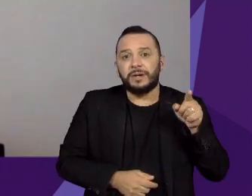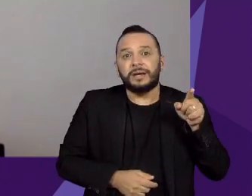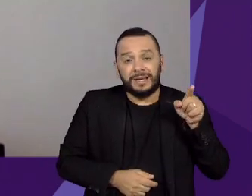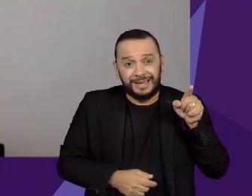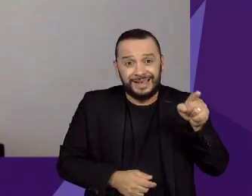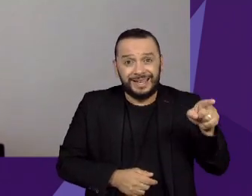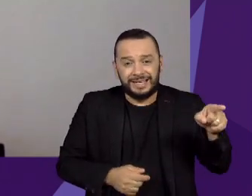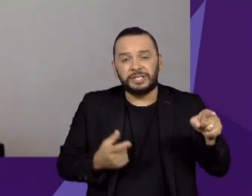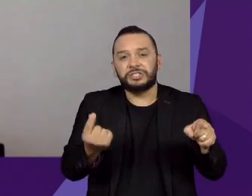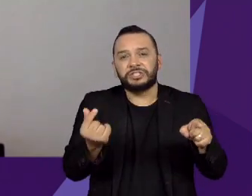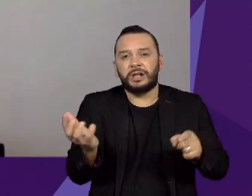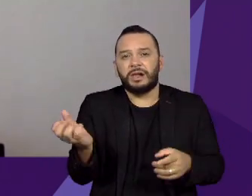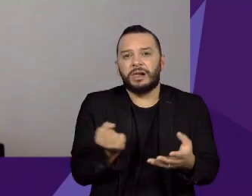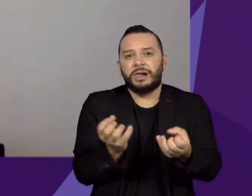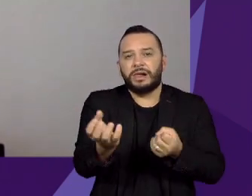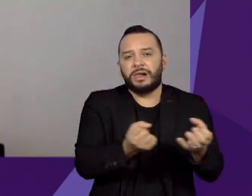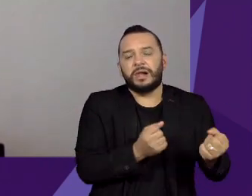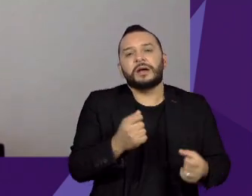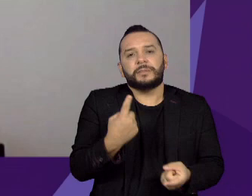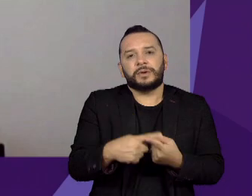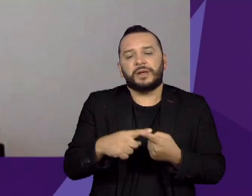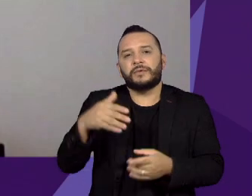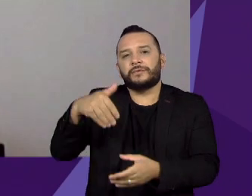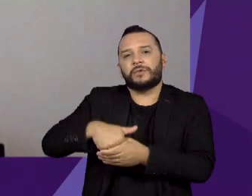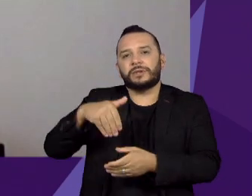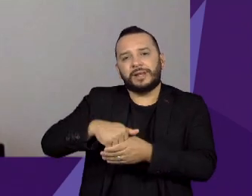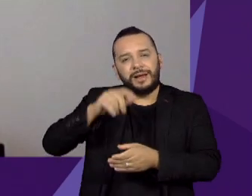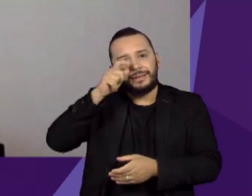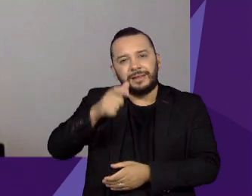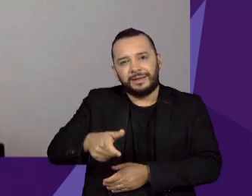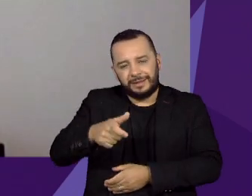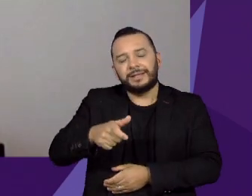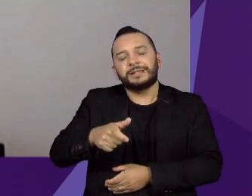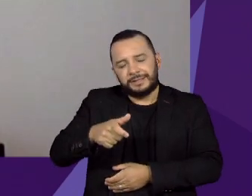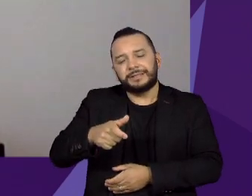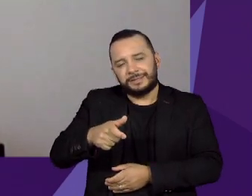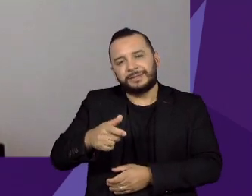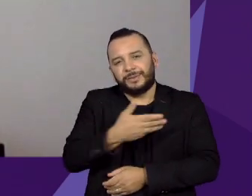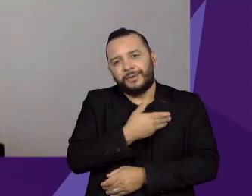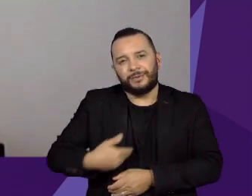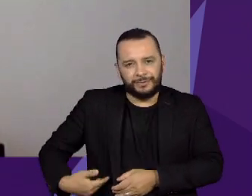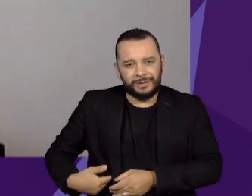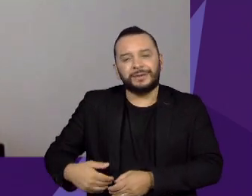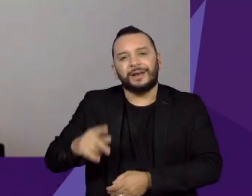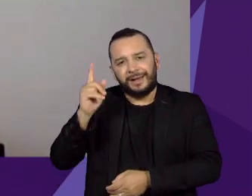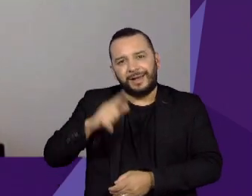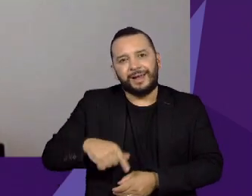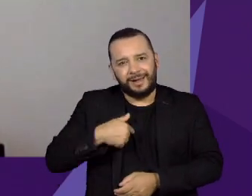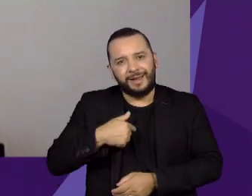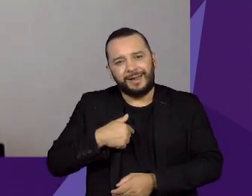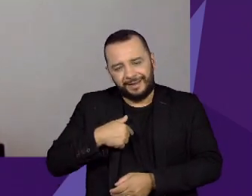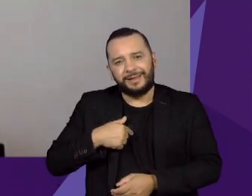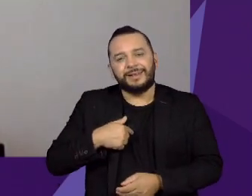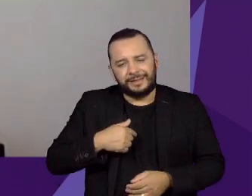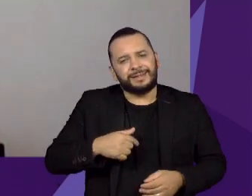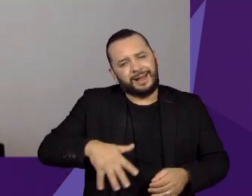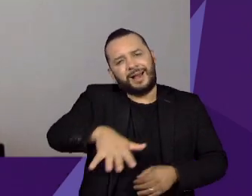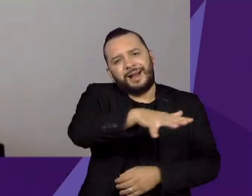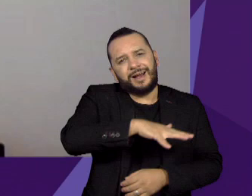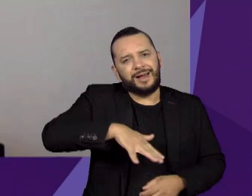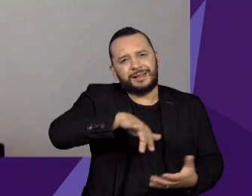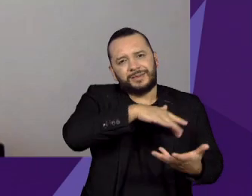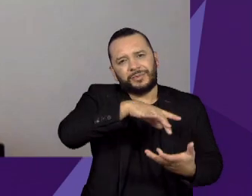sua mesada para votar os projetos de interesse do governo, aquilo é a compra da consciência democrática, aquilo é um atentado violento